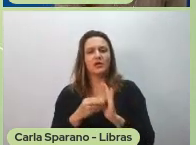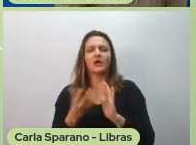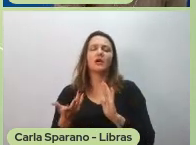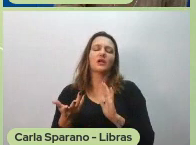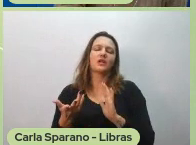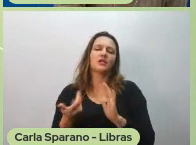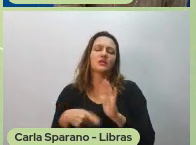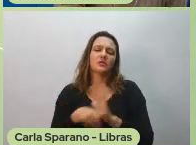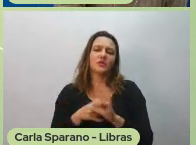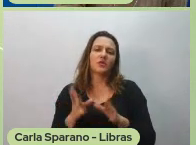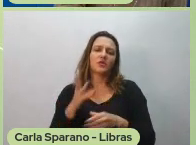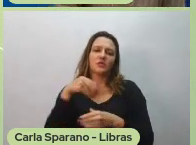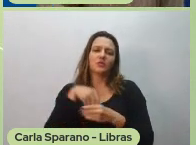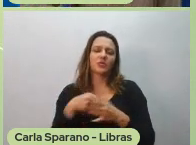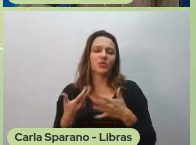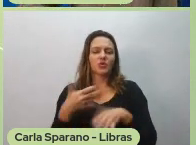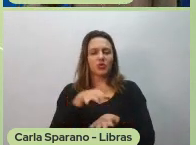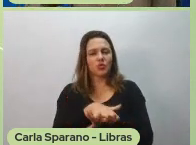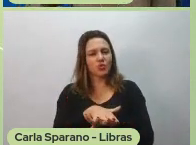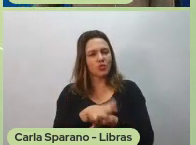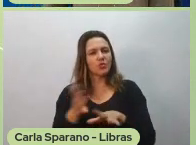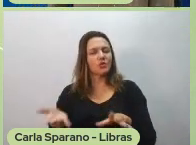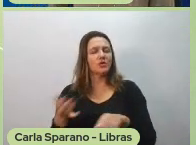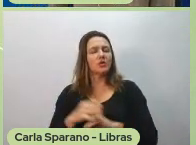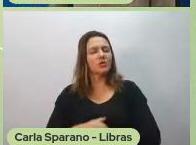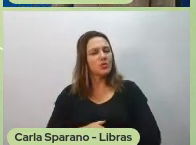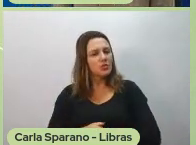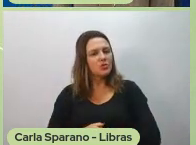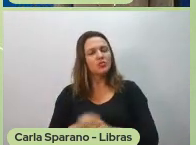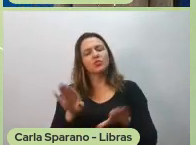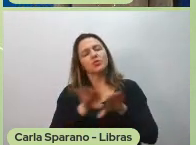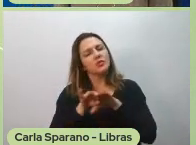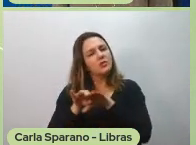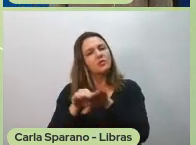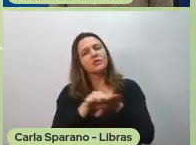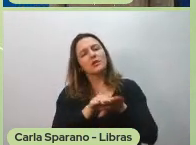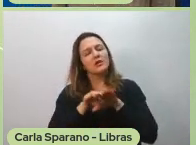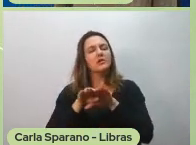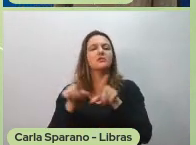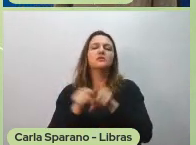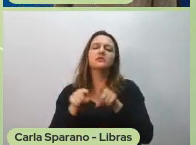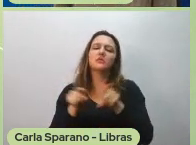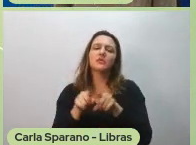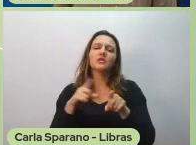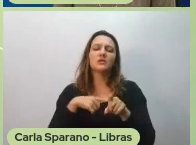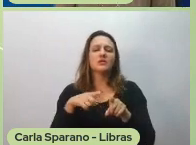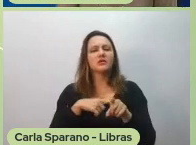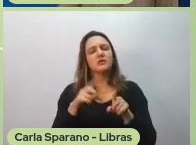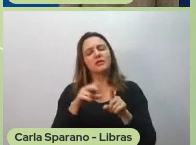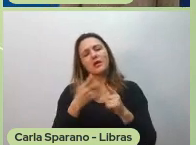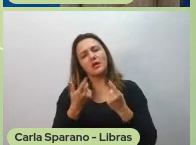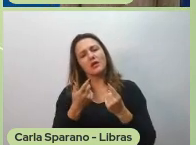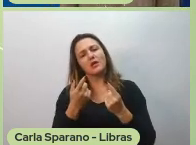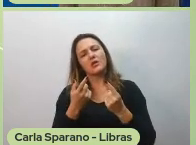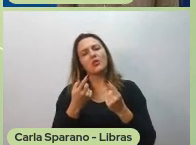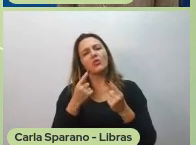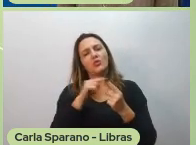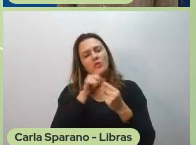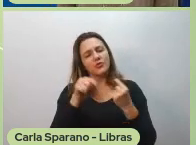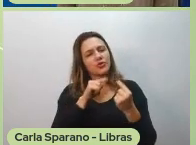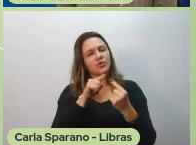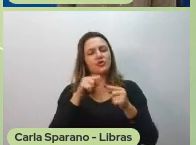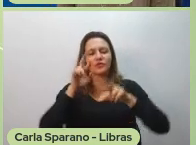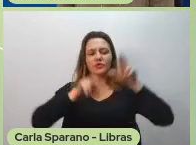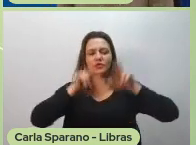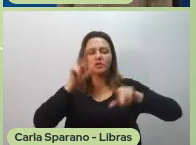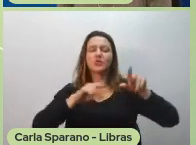também tem uma abordagem de equidade, que também tem uma abordagem de diversidade nas suas equipes, ou já começa